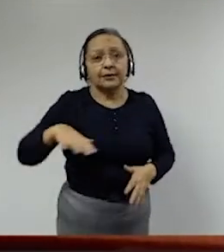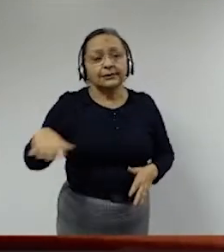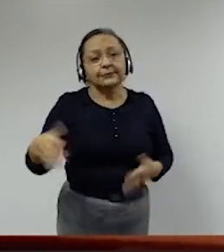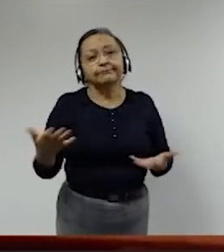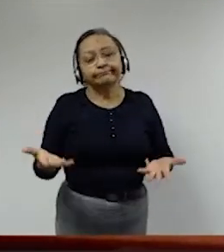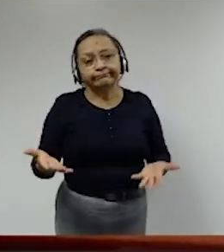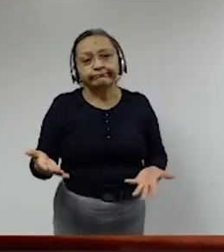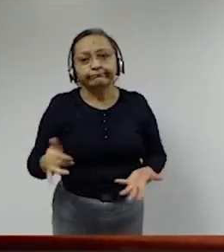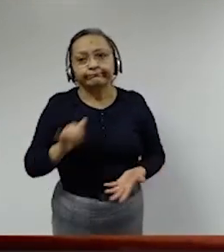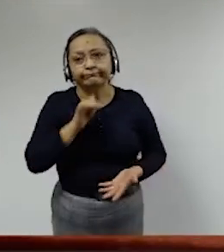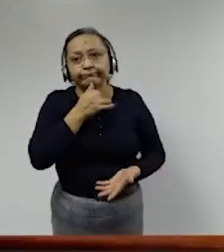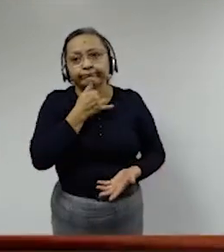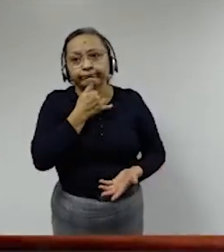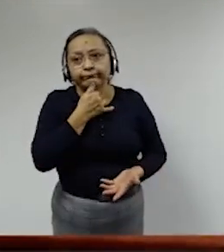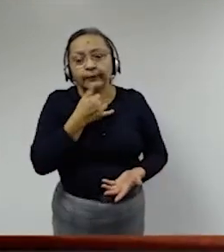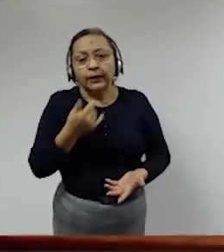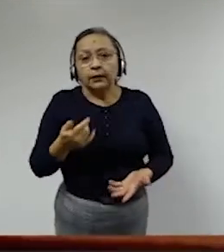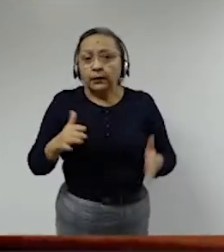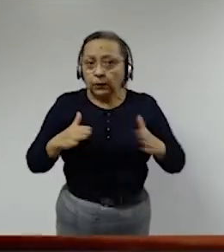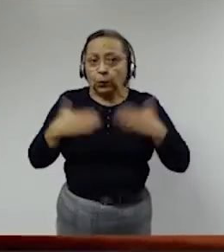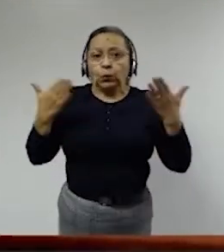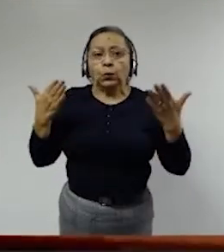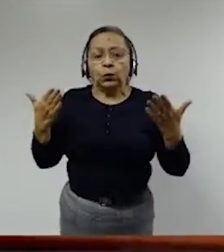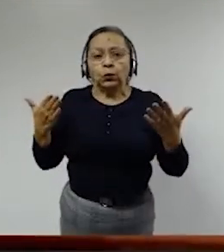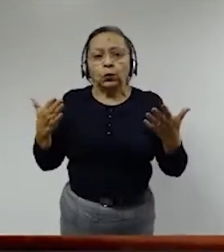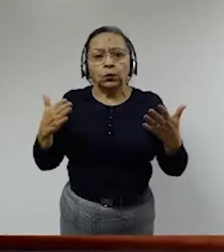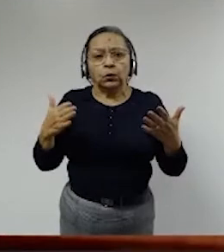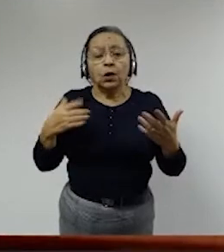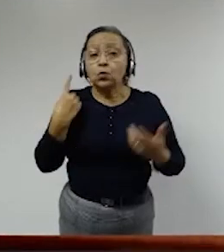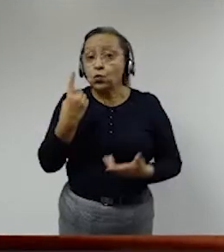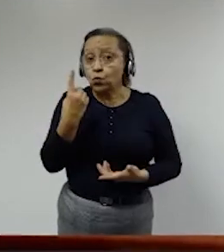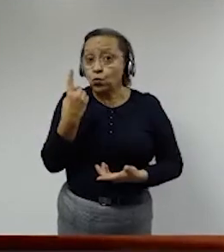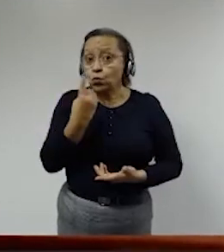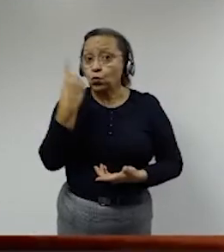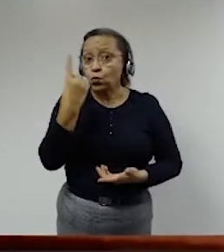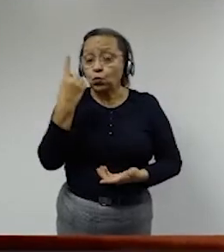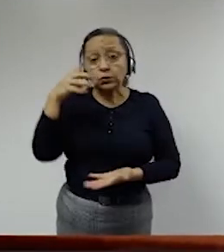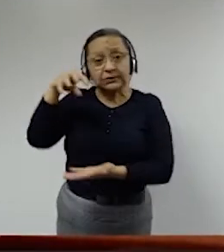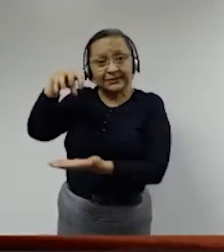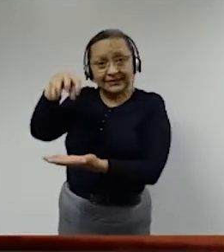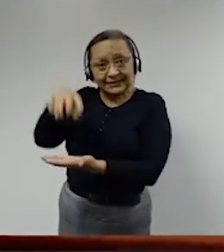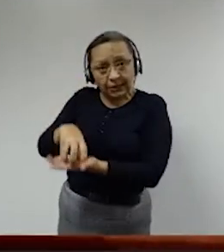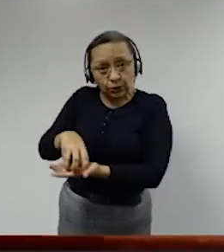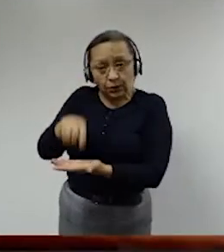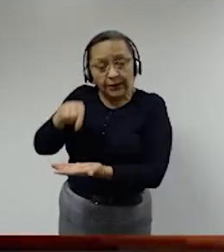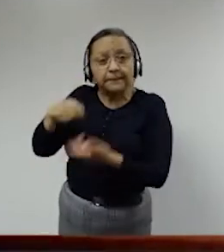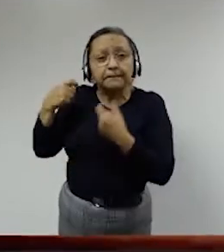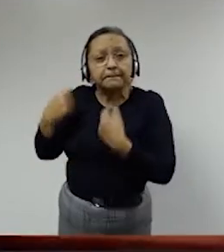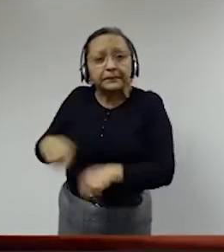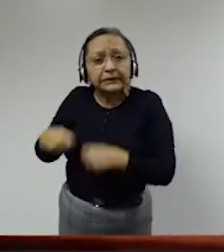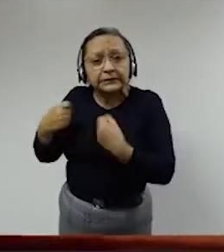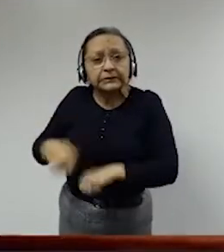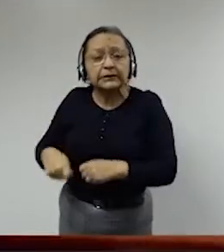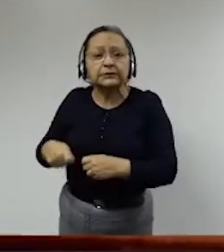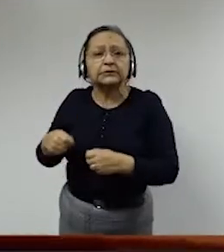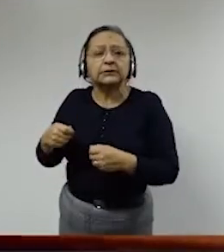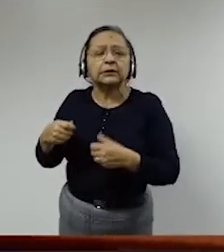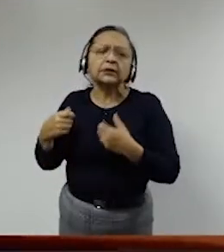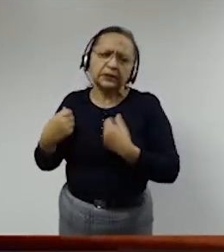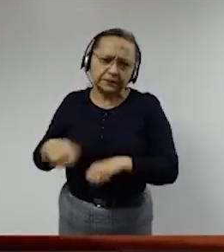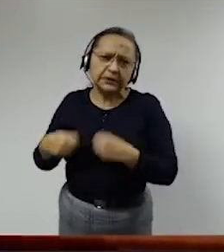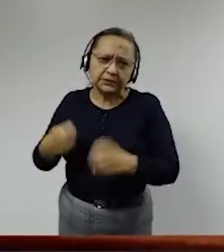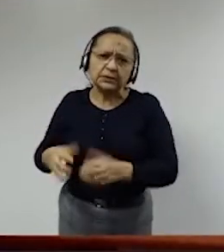Enfim, foi de uma hora para outra um setor que efetivamente necessita de alguma parte